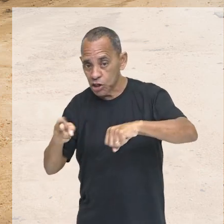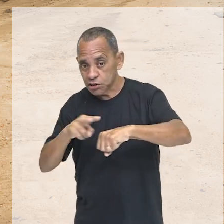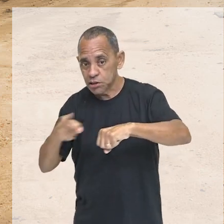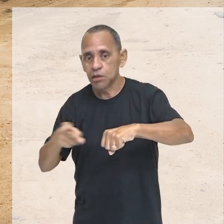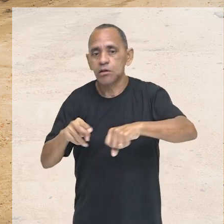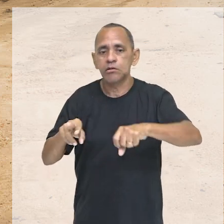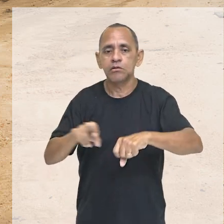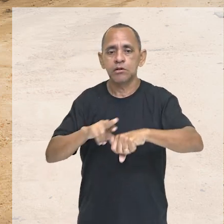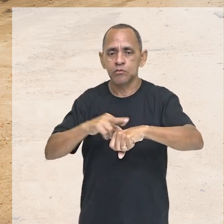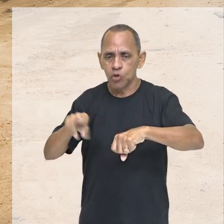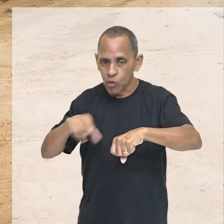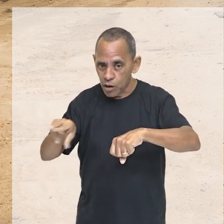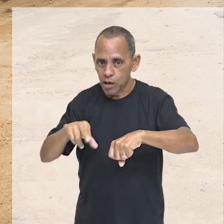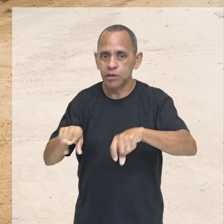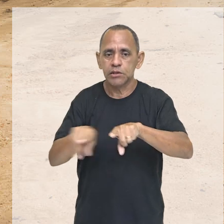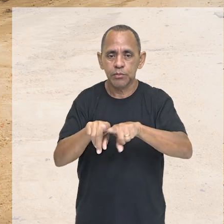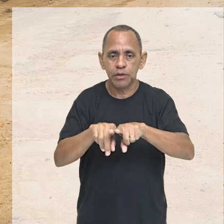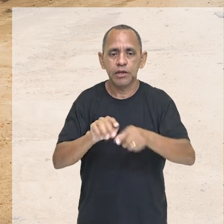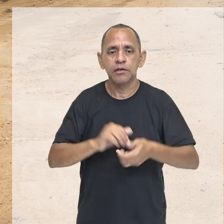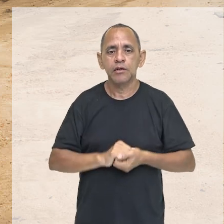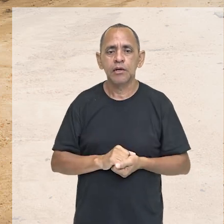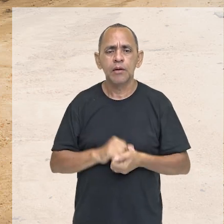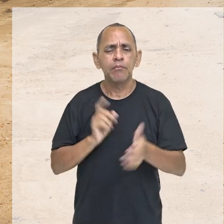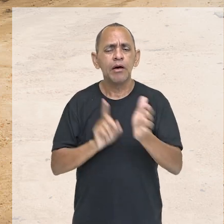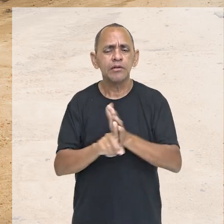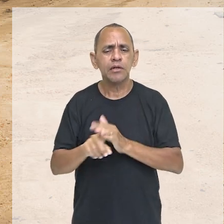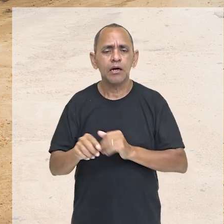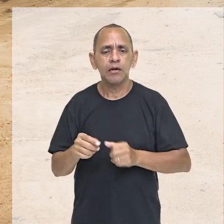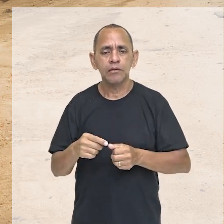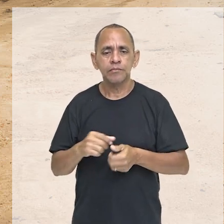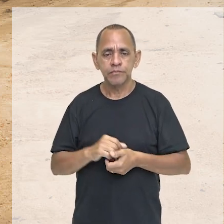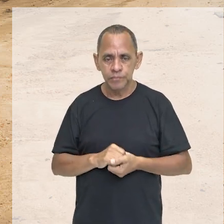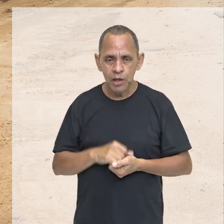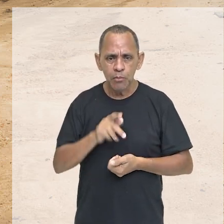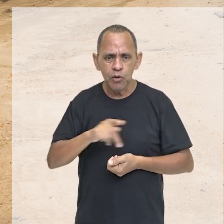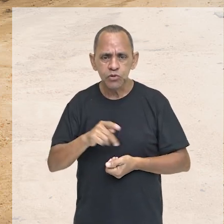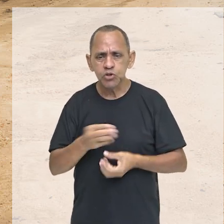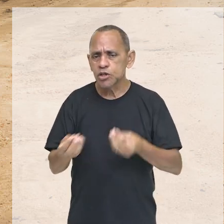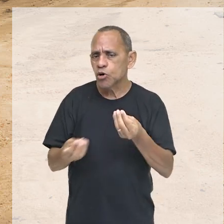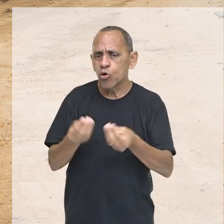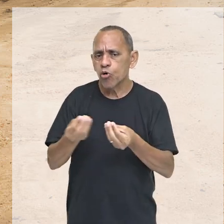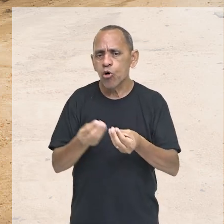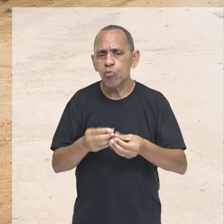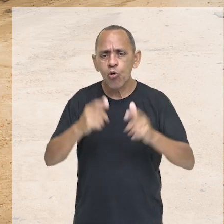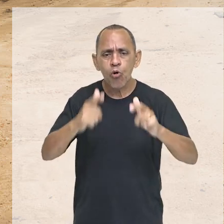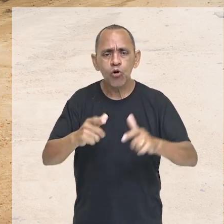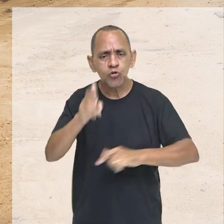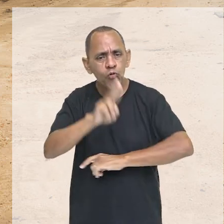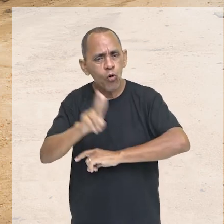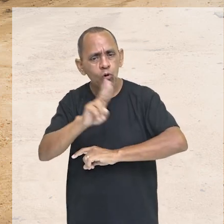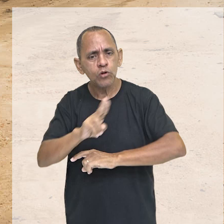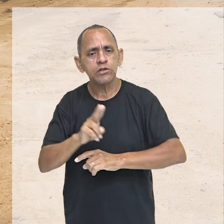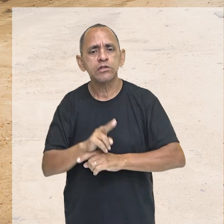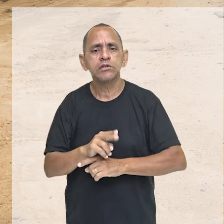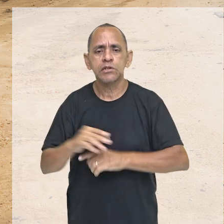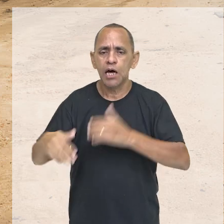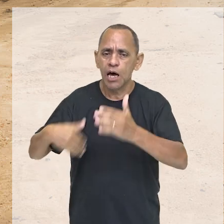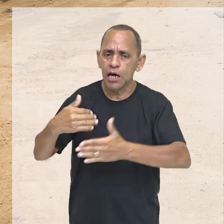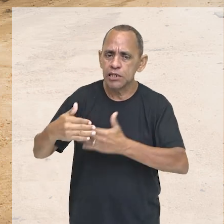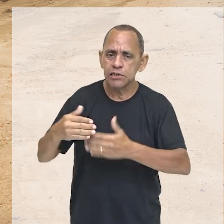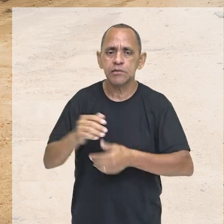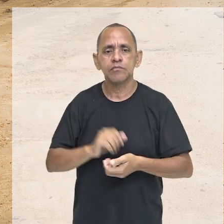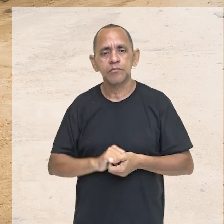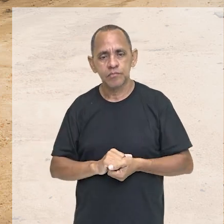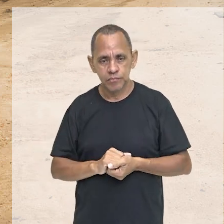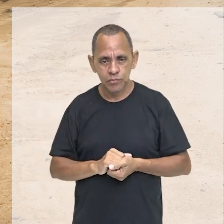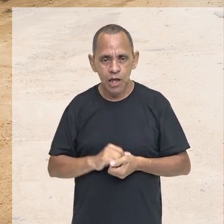aí você pode estar se perguntando, professora, mas aonde que eu vou aplicar esses processos?